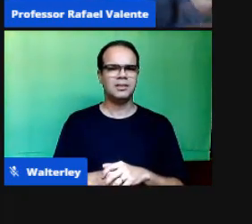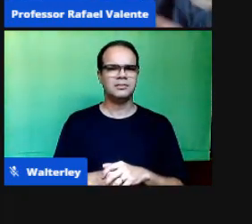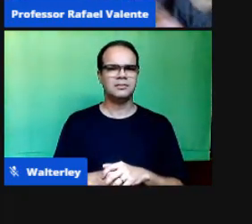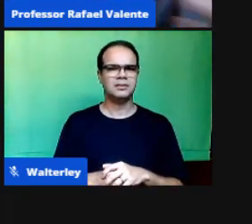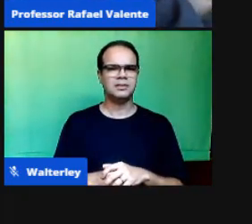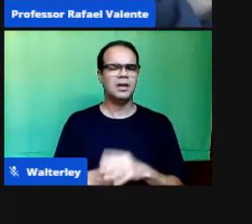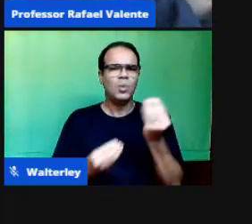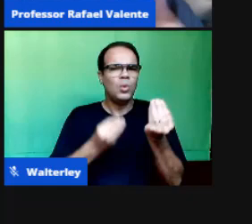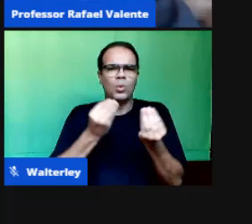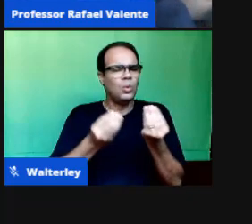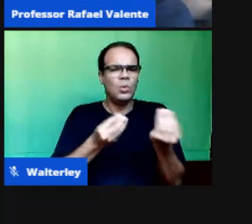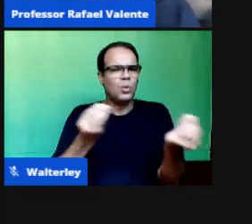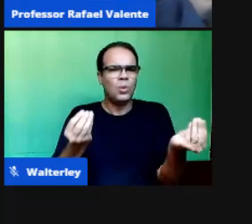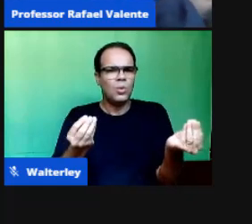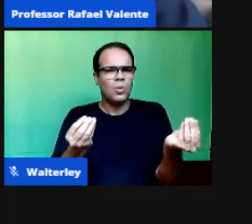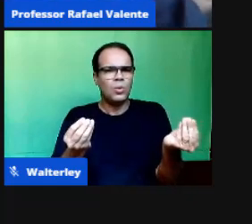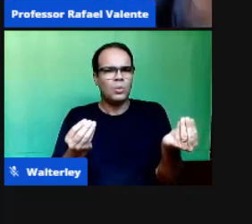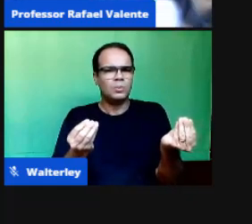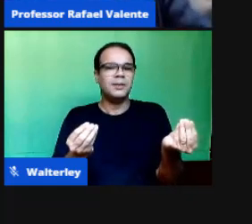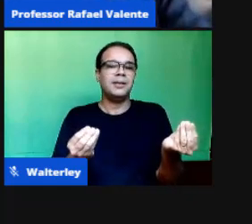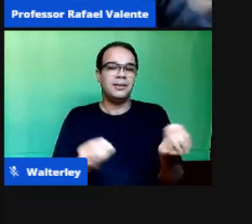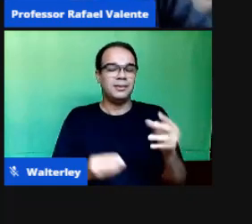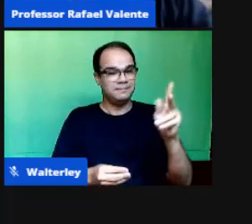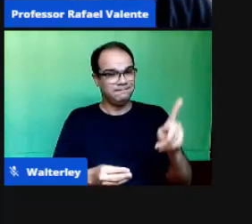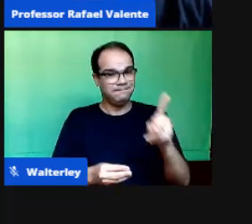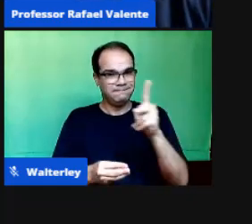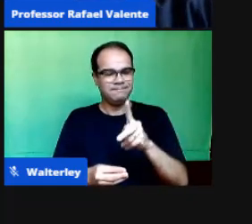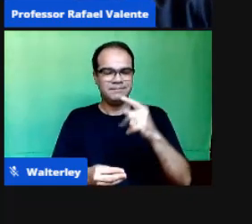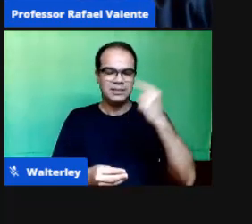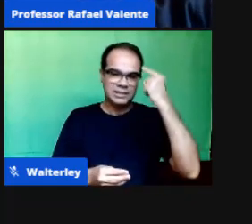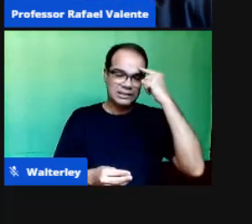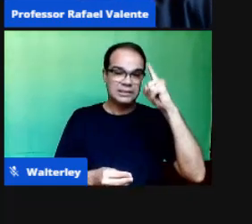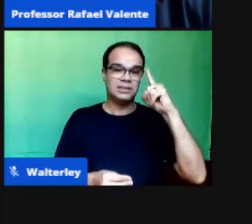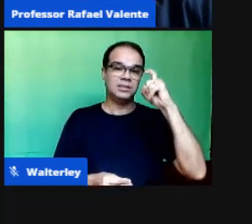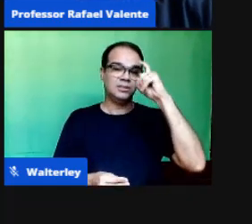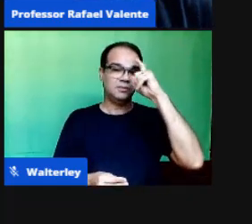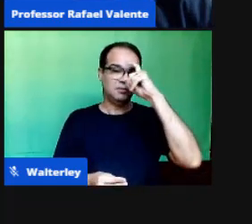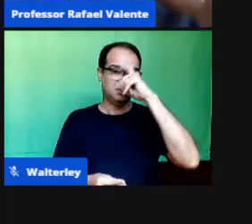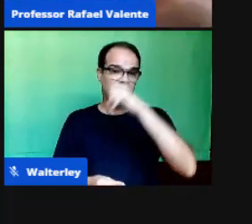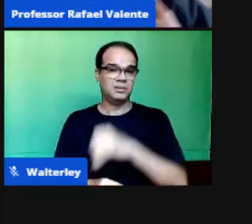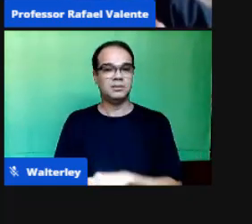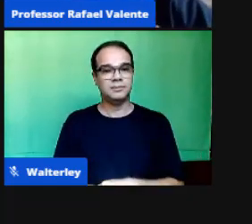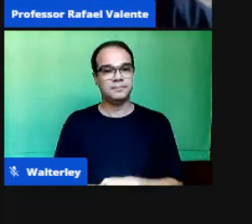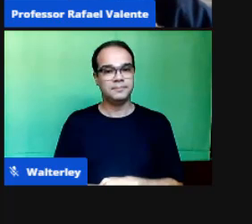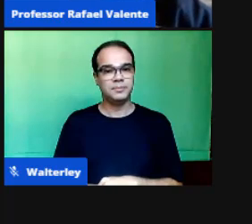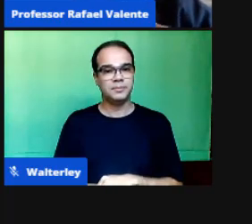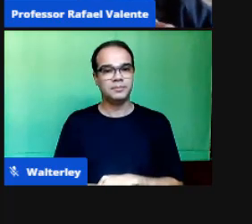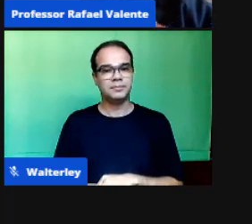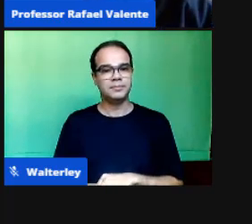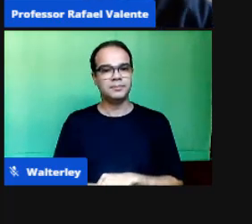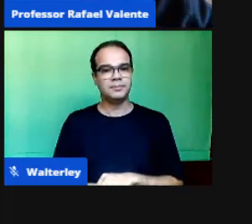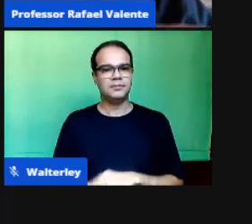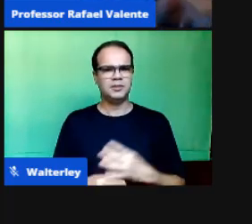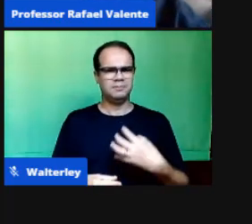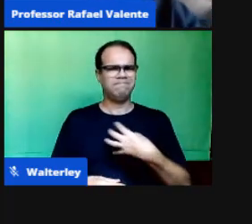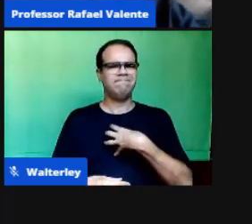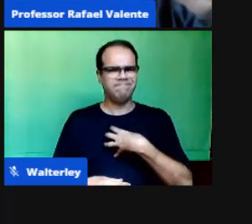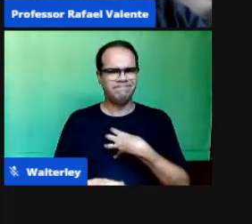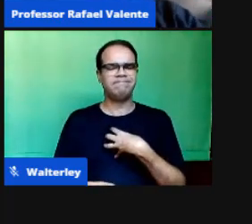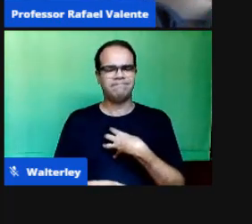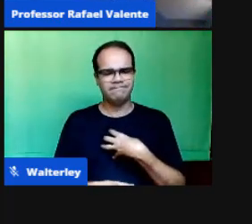com isso? Principalmente para nós, aí, focando na questão do professor. Então, isso mexeu muito comigo,